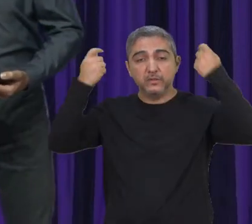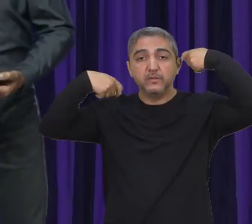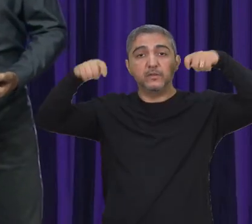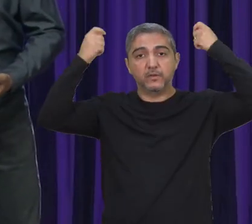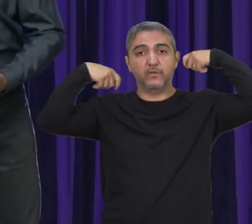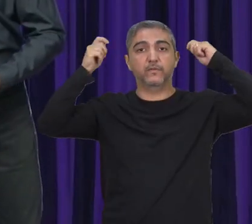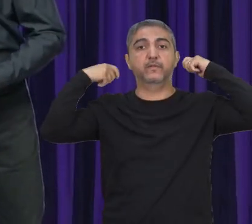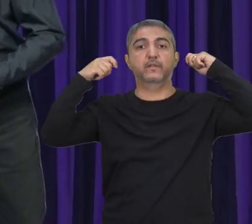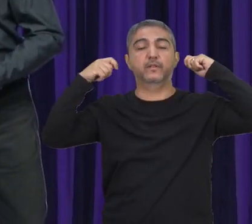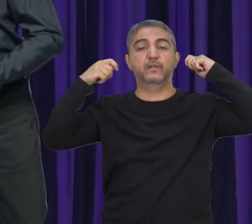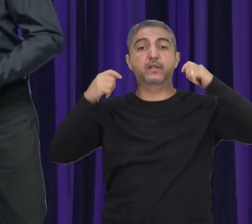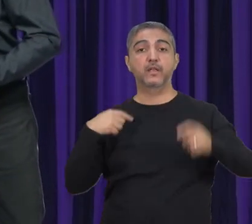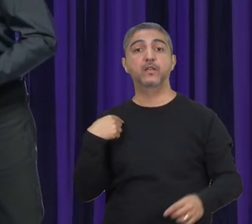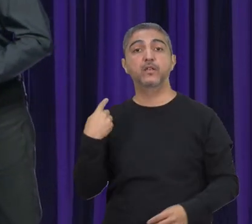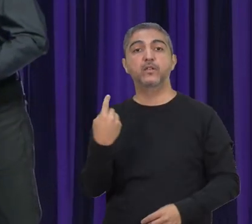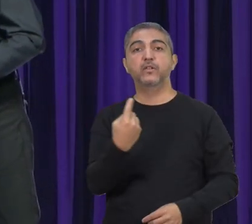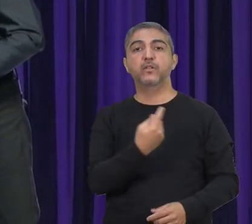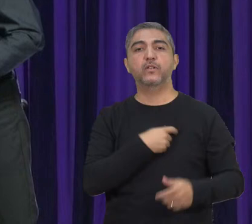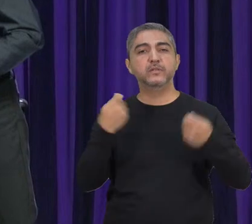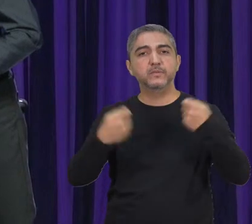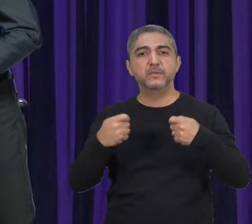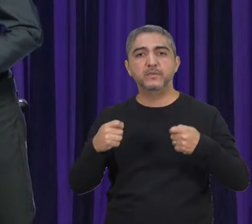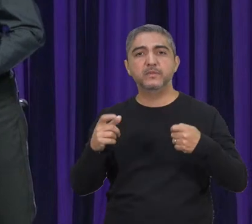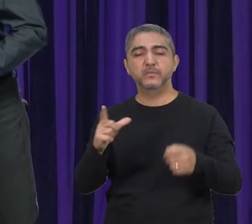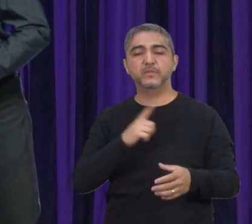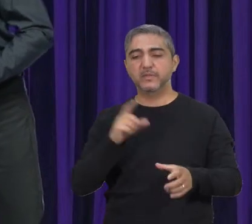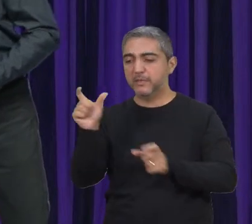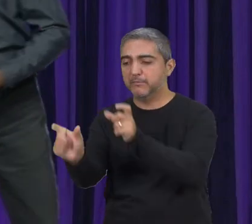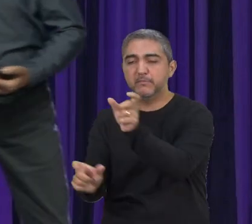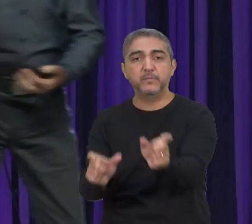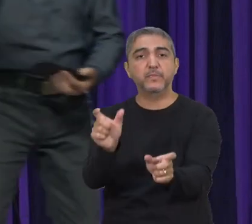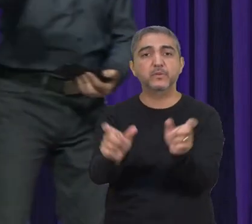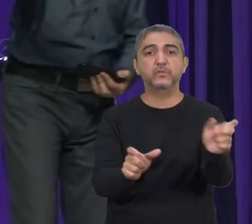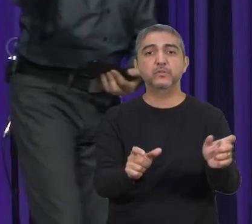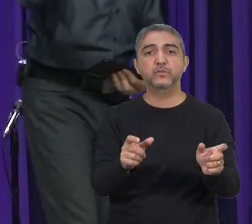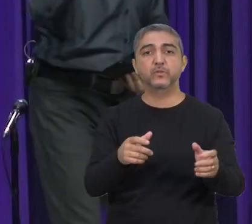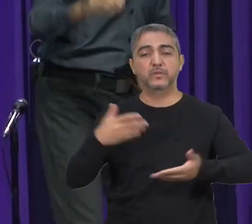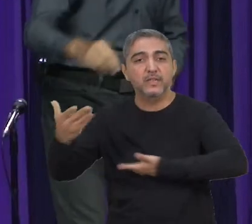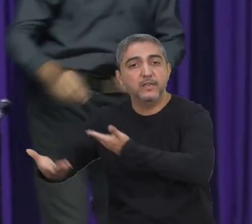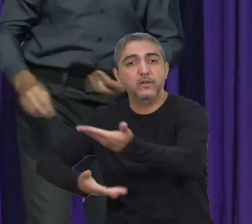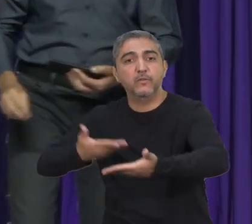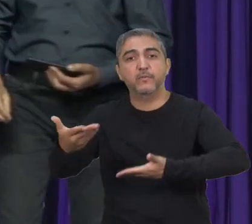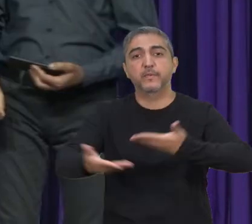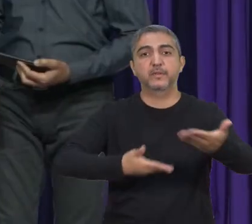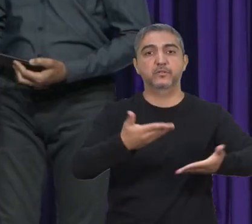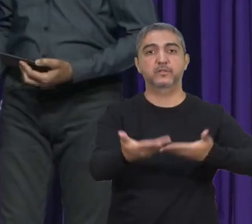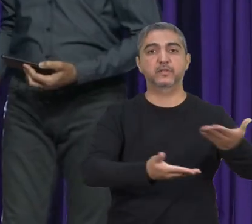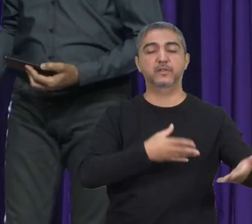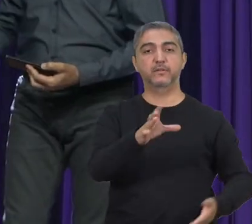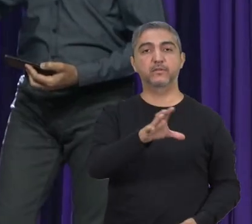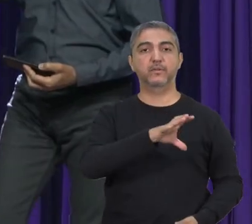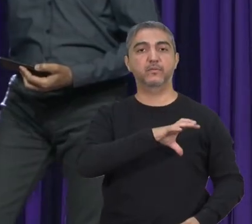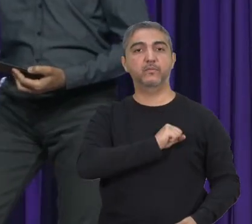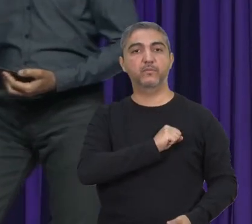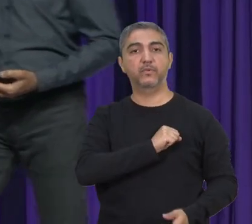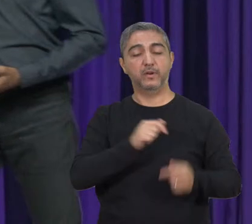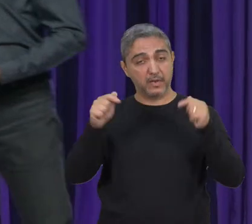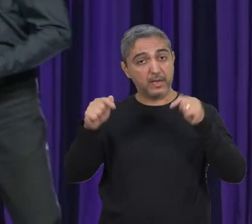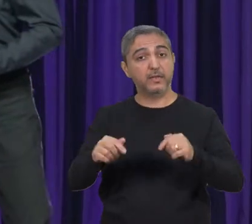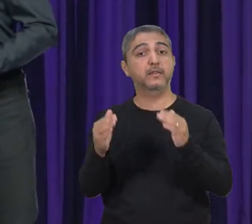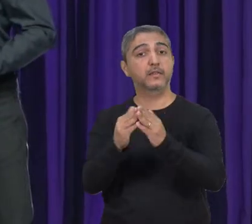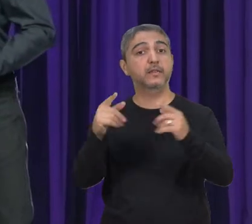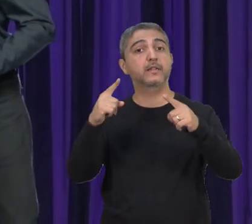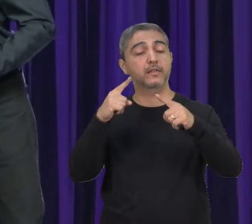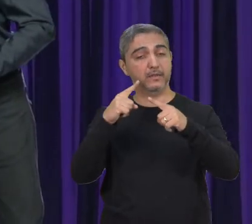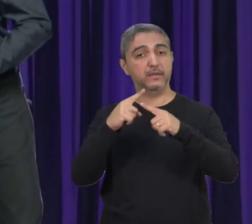Este é o primeiro lugar para exercitarmos o amor. Aqui é o nosso laboratório. Aqui nós vamos